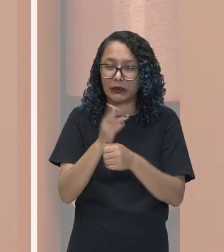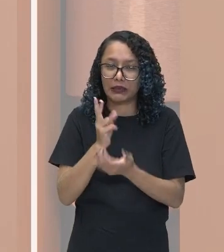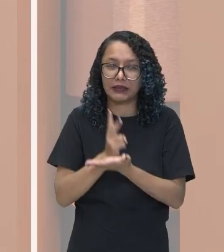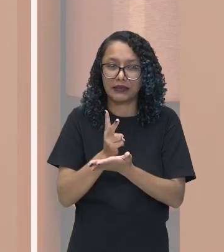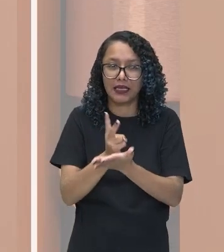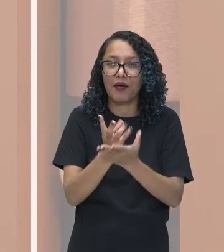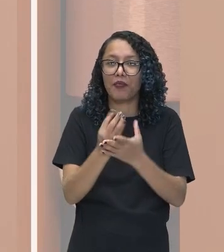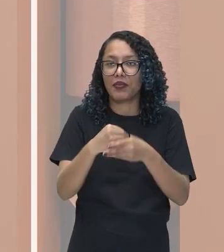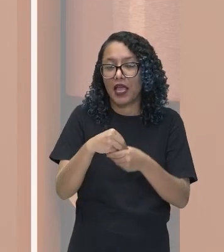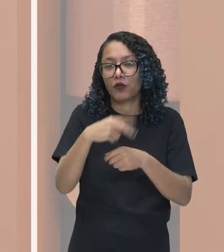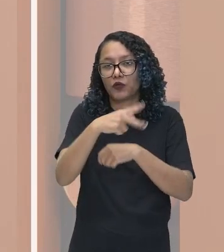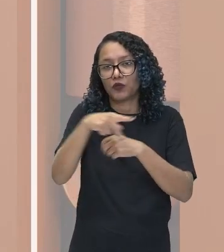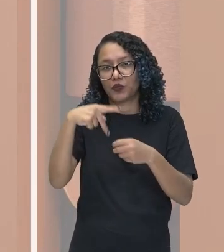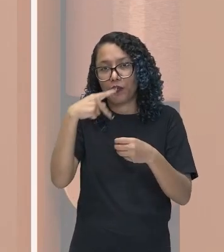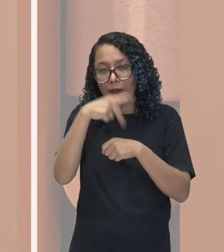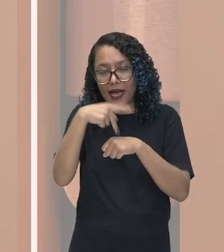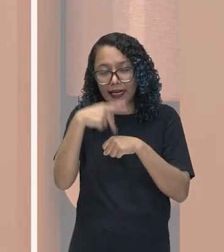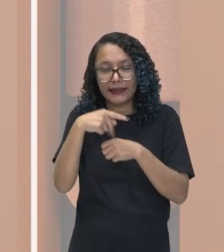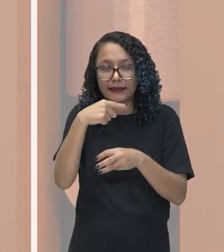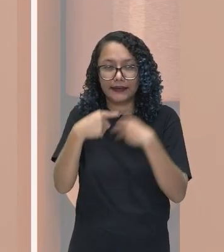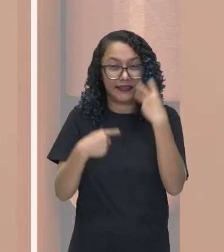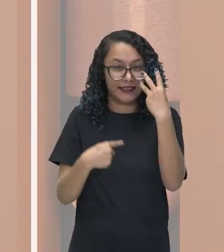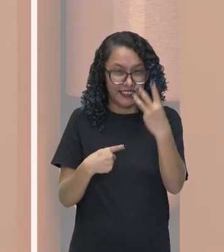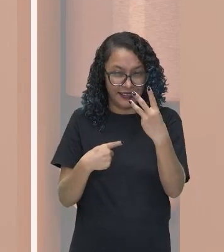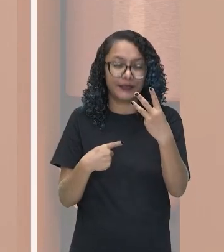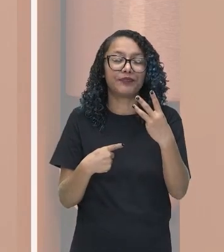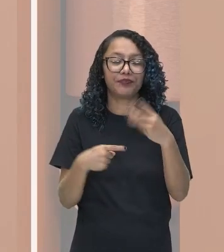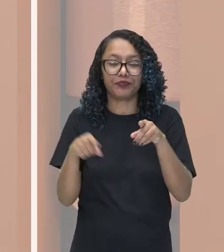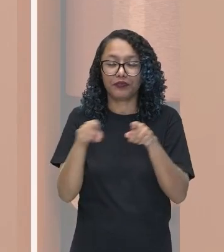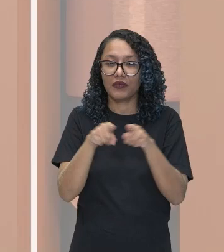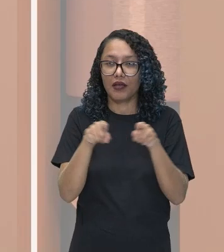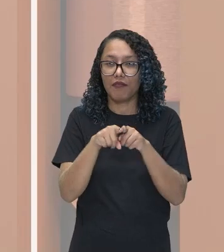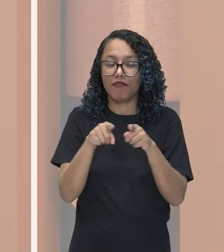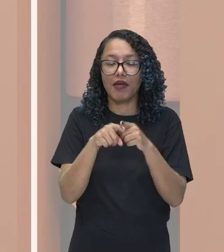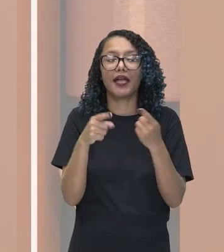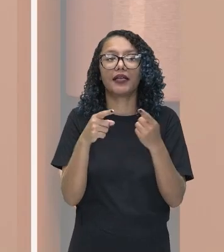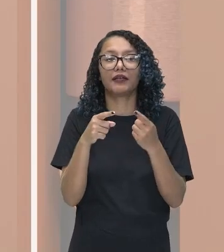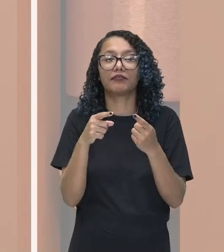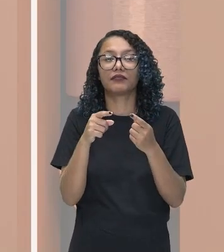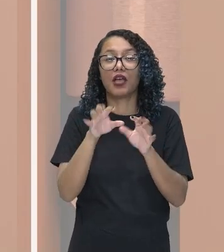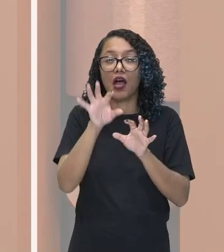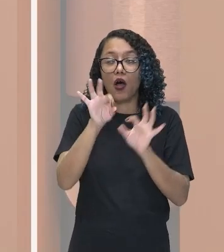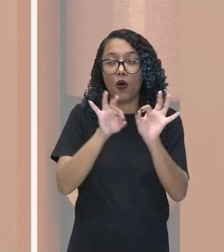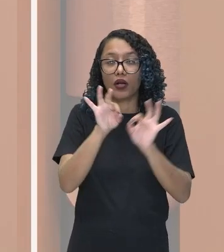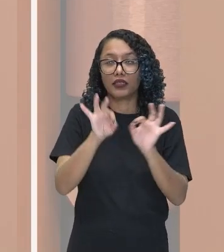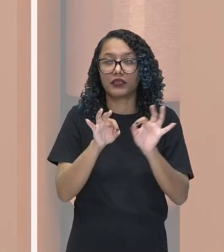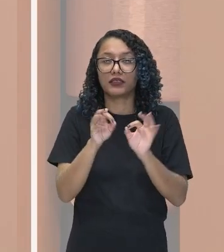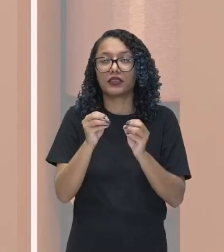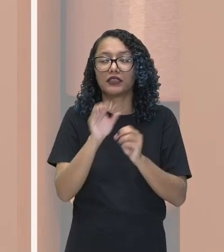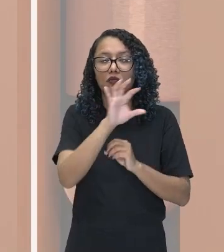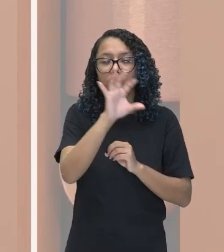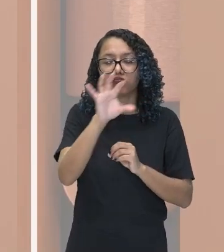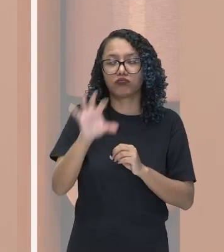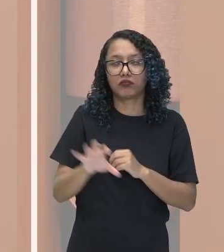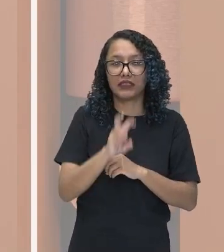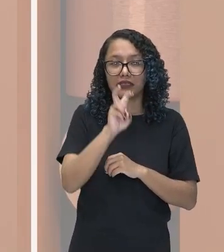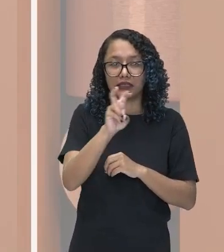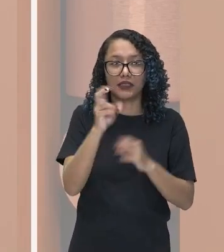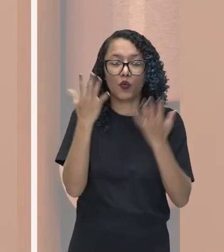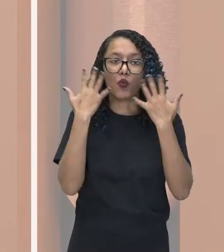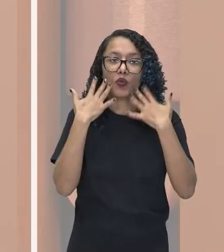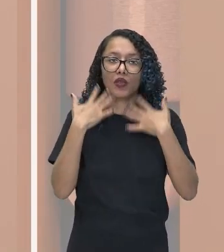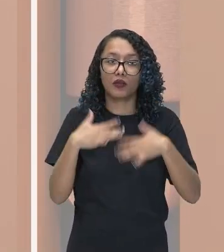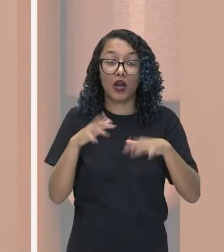países latinos. E a Argentina, ela está dividida em 5 regiões naturais que